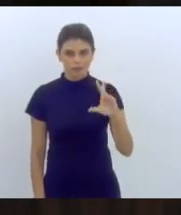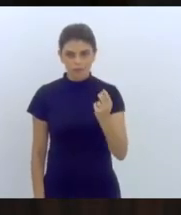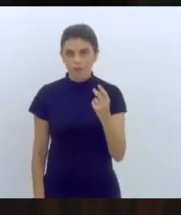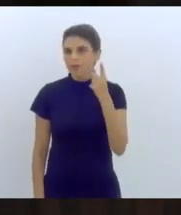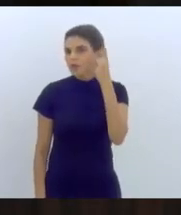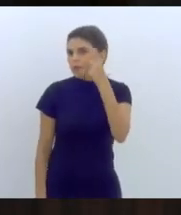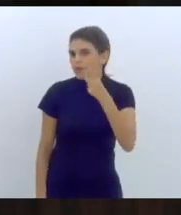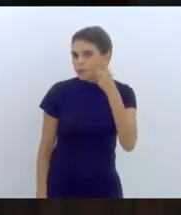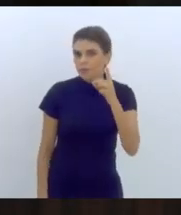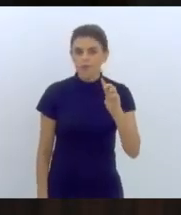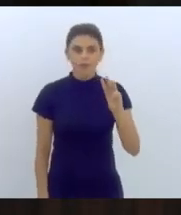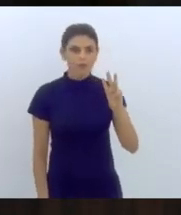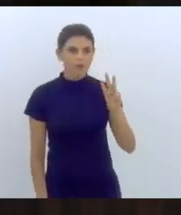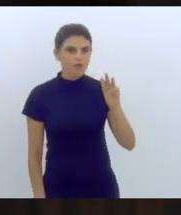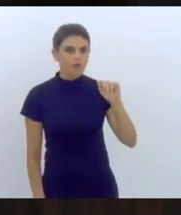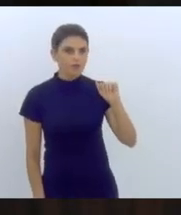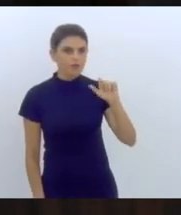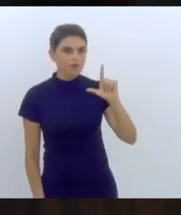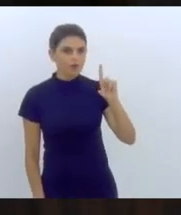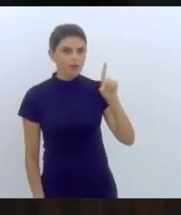Deputado Valdeci da Saúde.